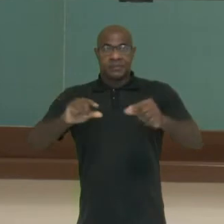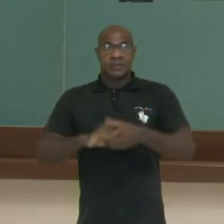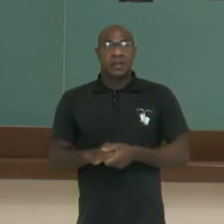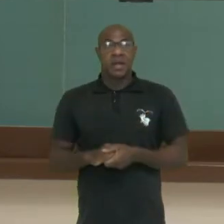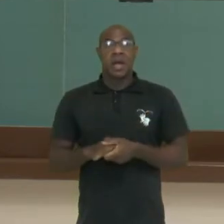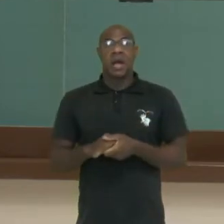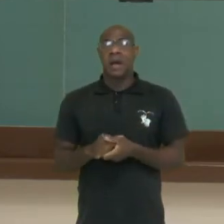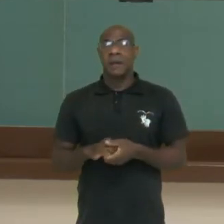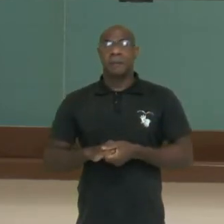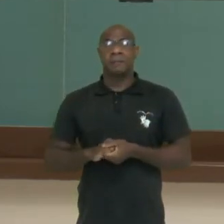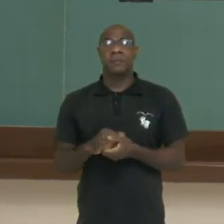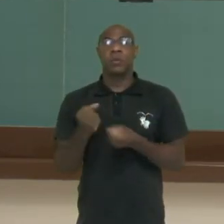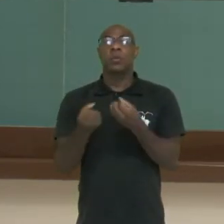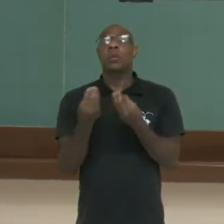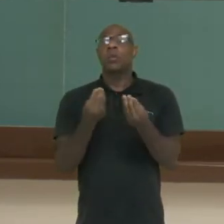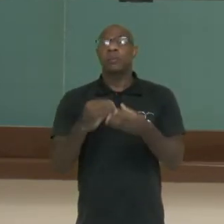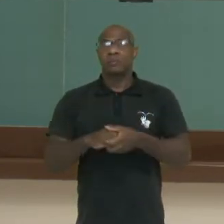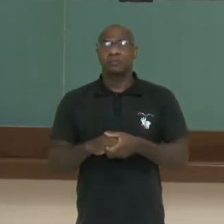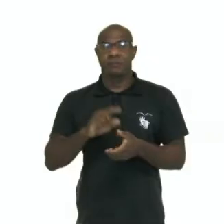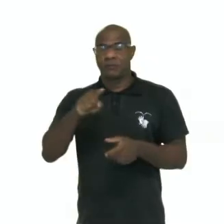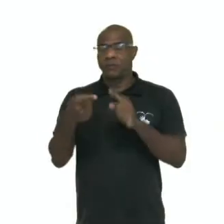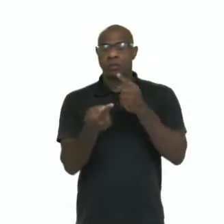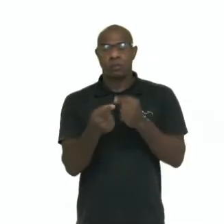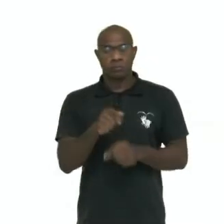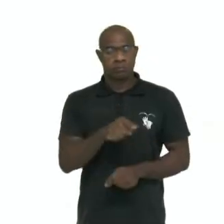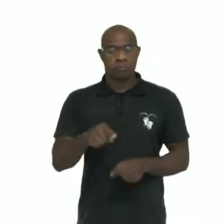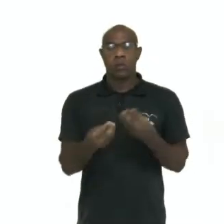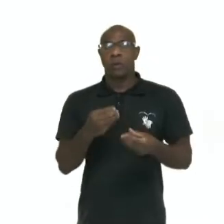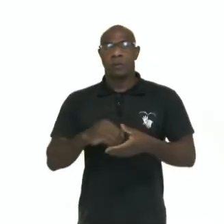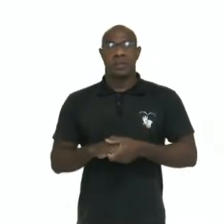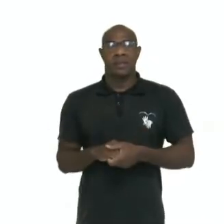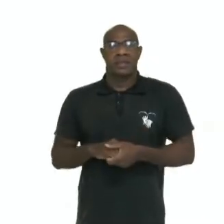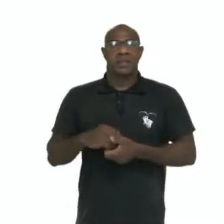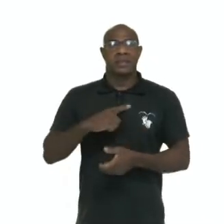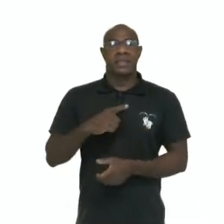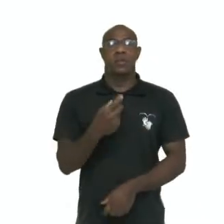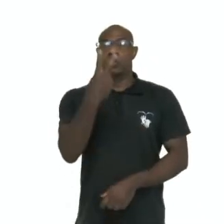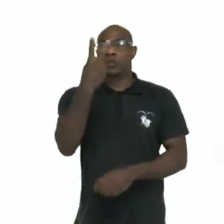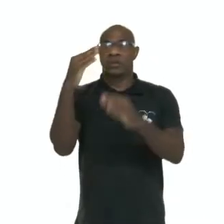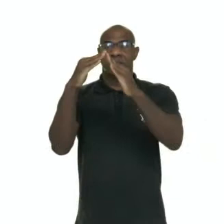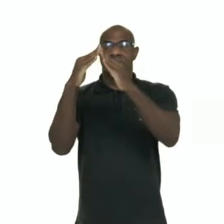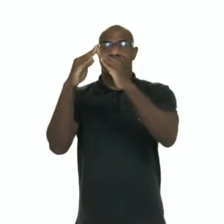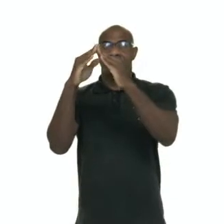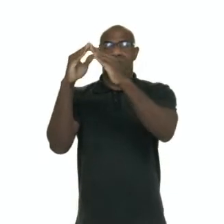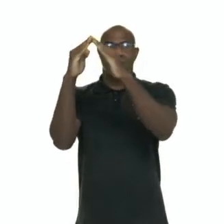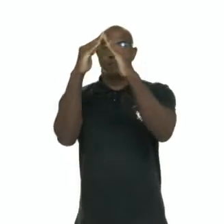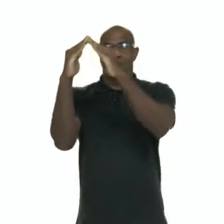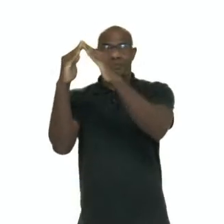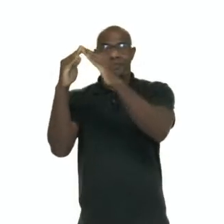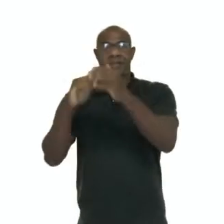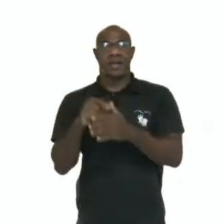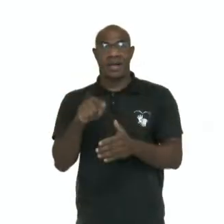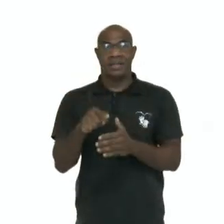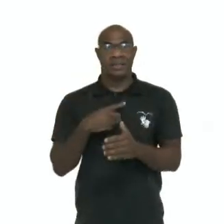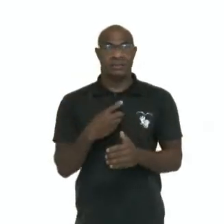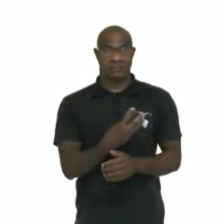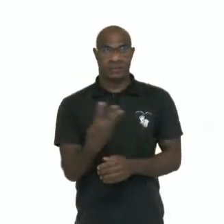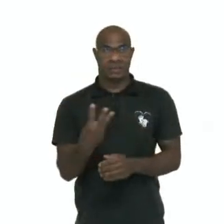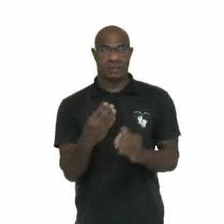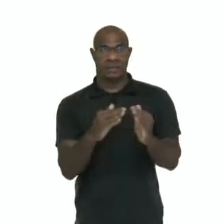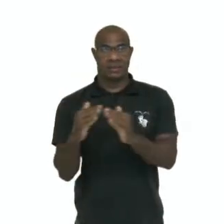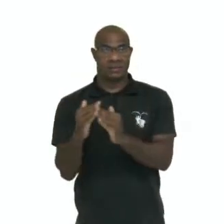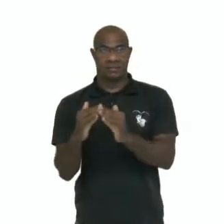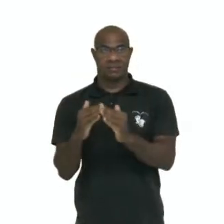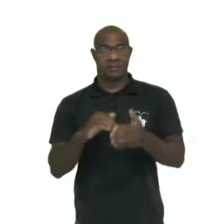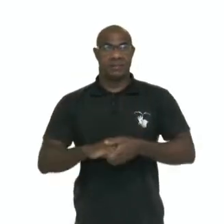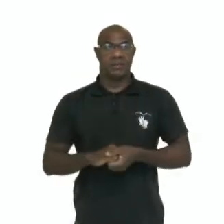casinhas decimais? Então, aqui no de cima, 0,23, a gente tem duas casinhas. No de baixo, nós temos 3, né? 1, 2,